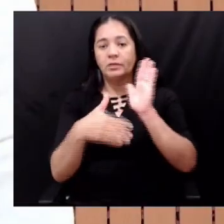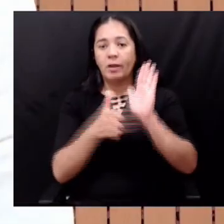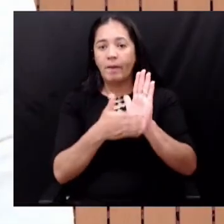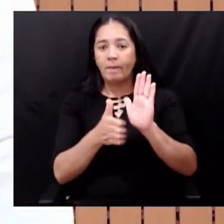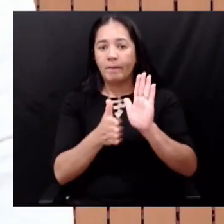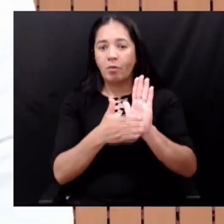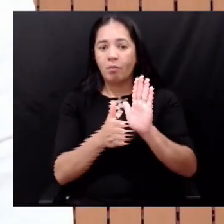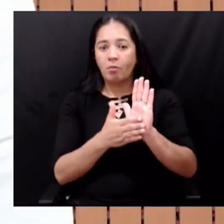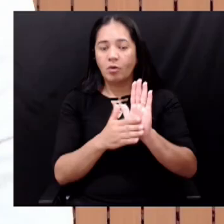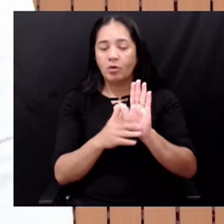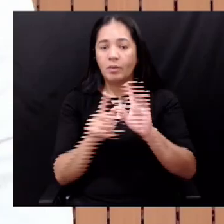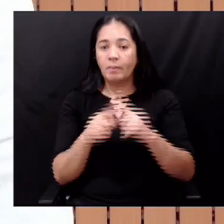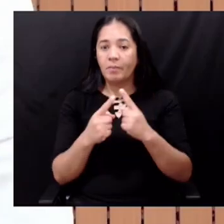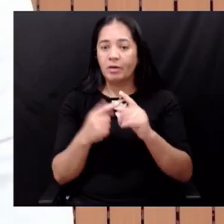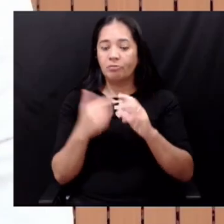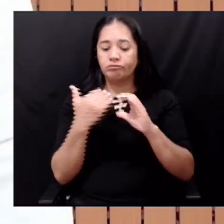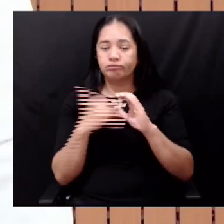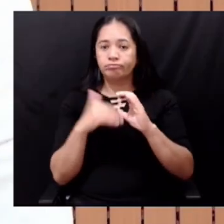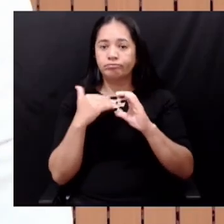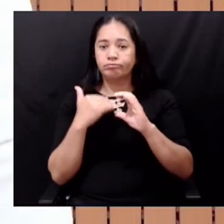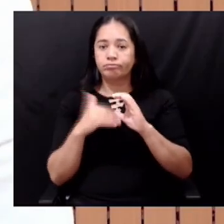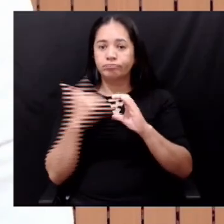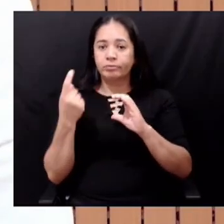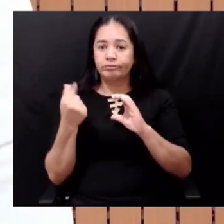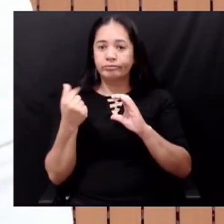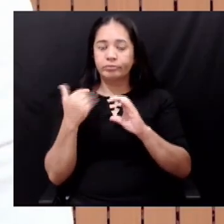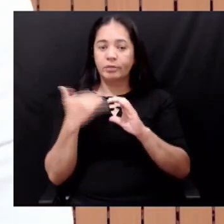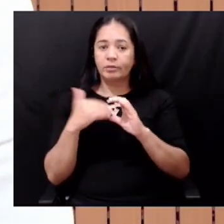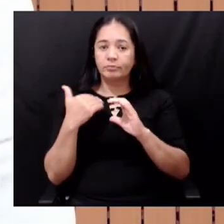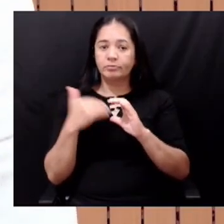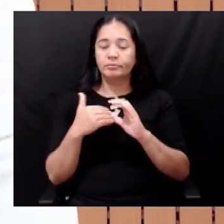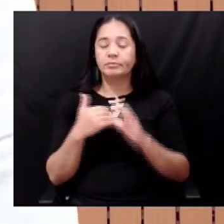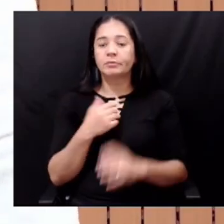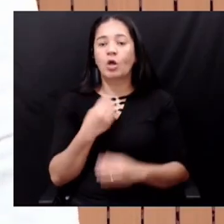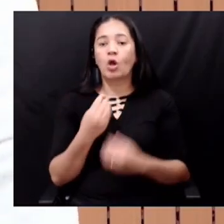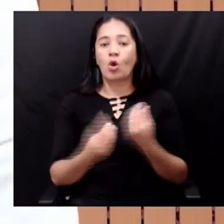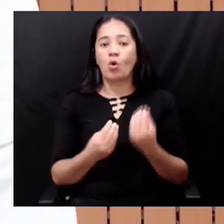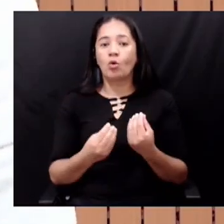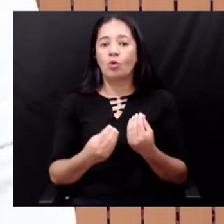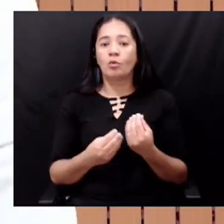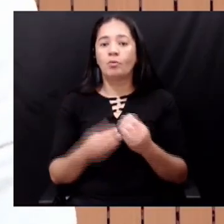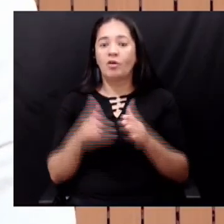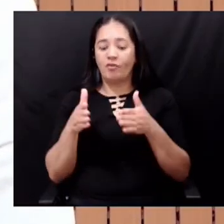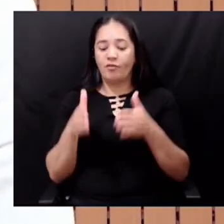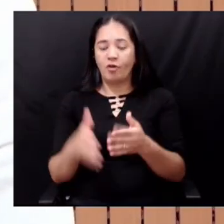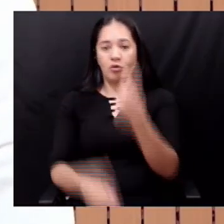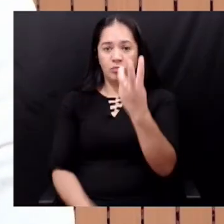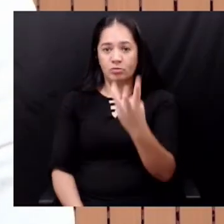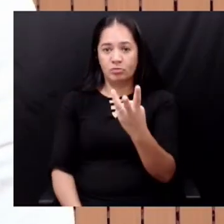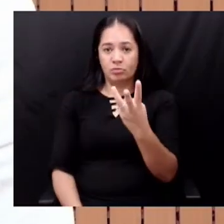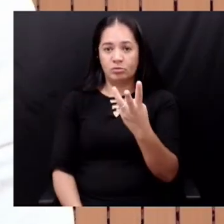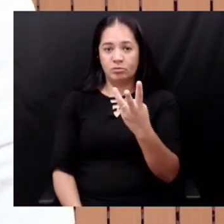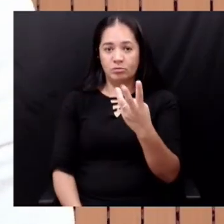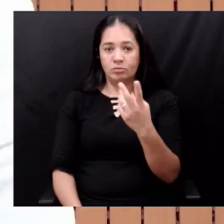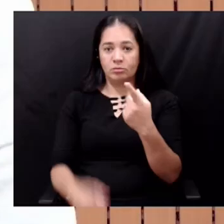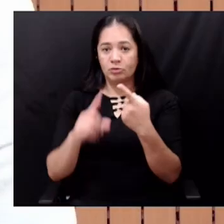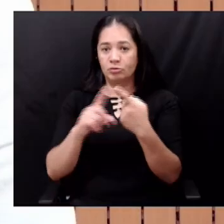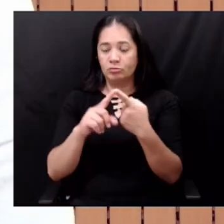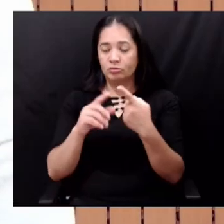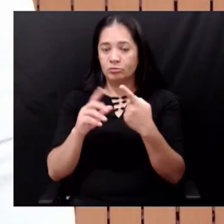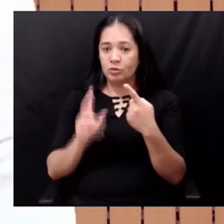repasse ele terá 3 focos. O auxílio permanente de R$200 para o